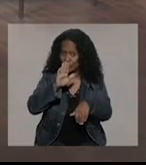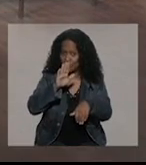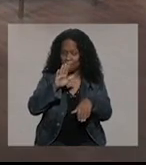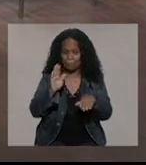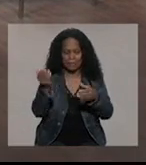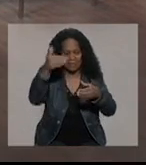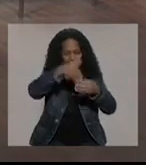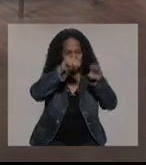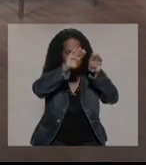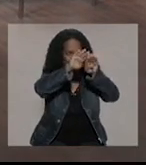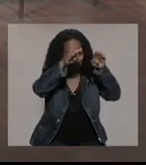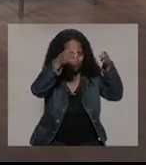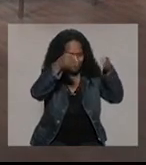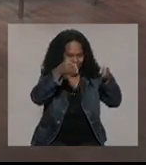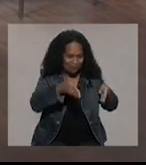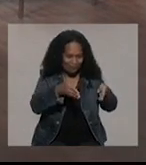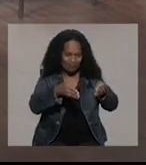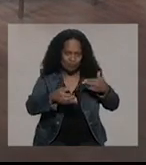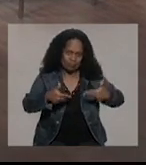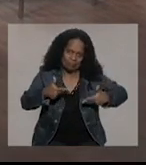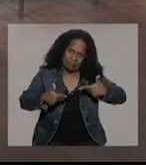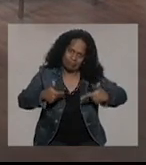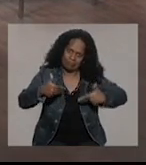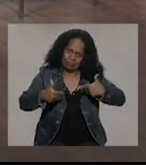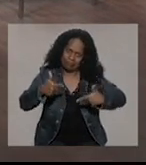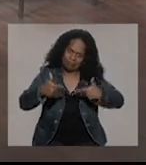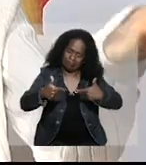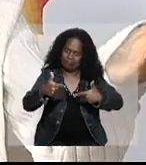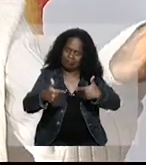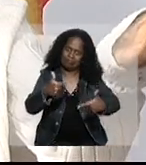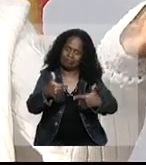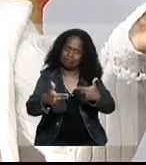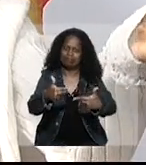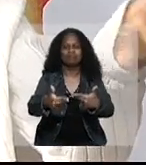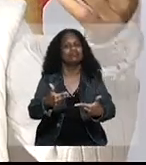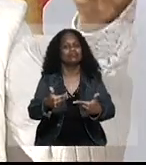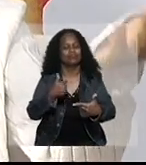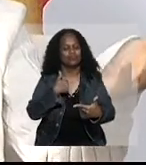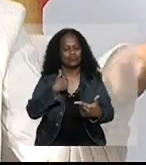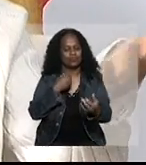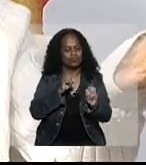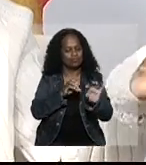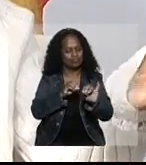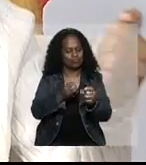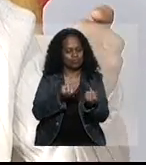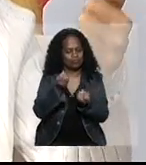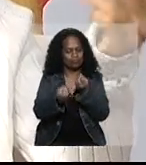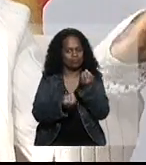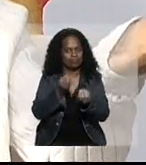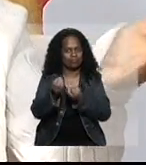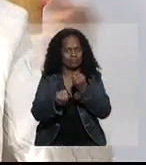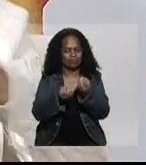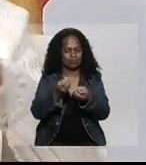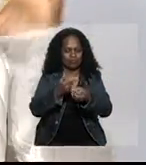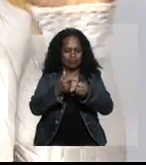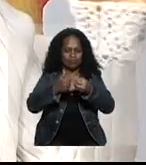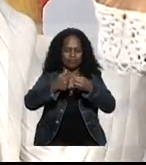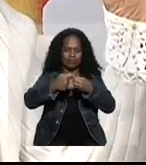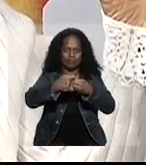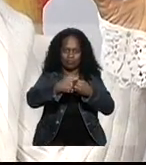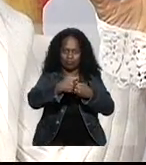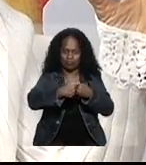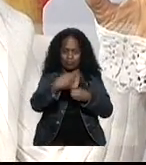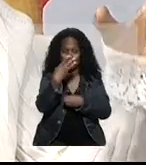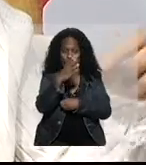na caixa, né? Para engessar, para formatar. Eu dou oficina para professores do município. Uma vez uma professora,